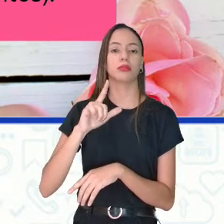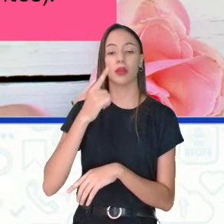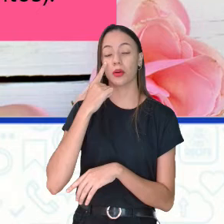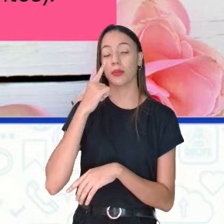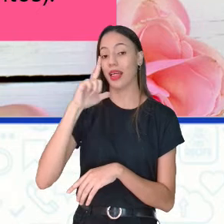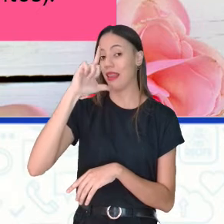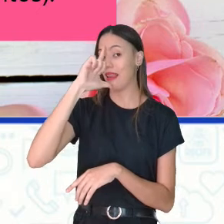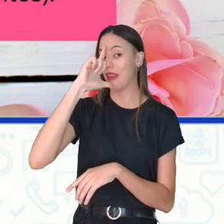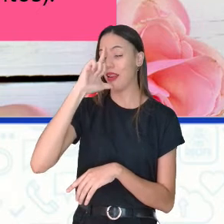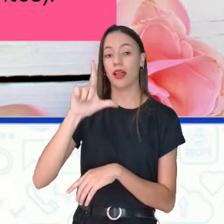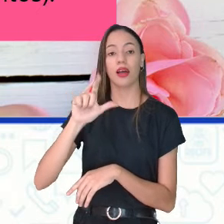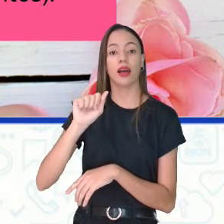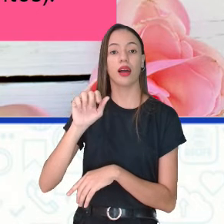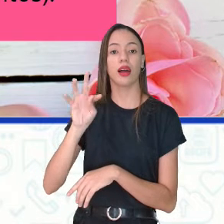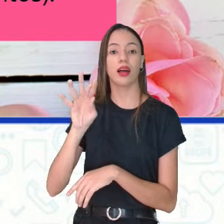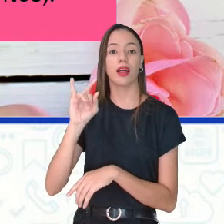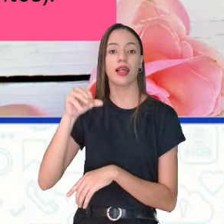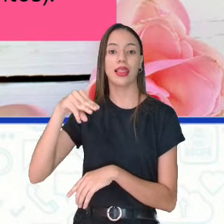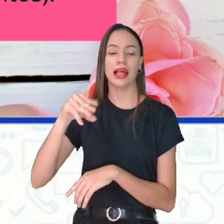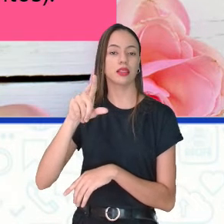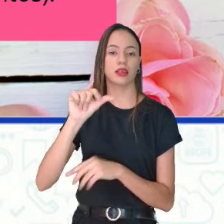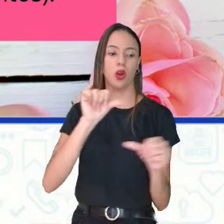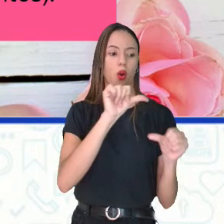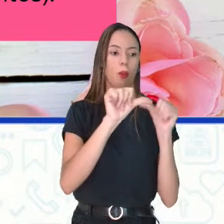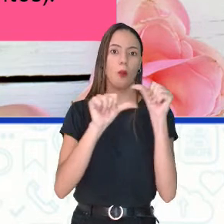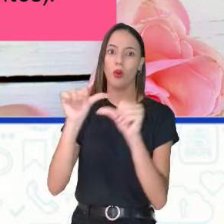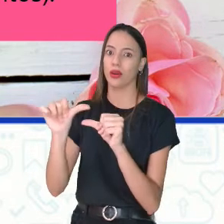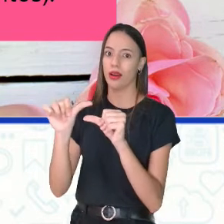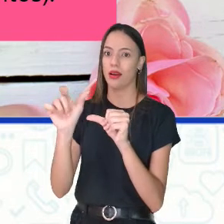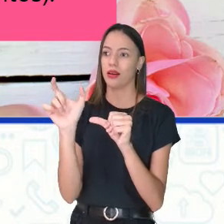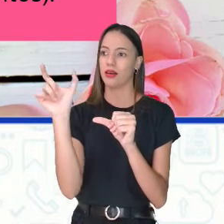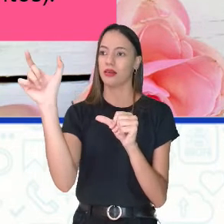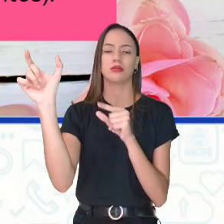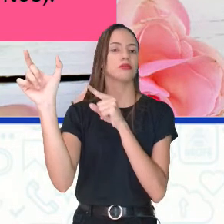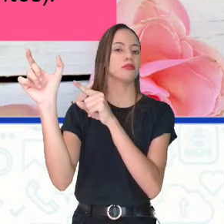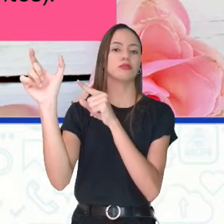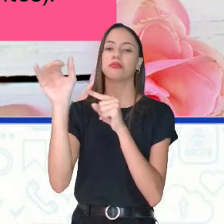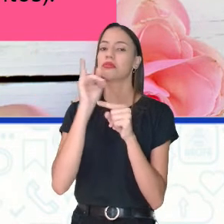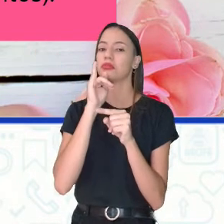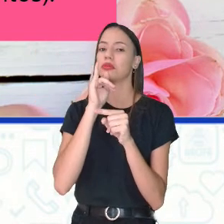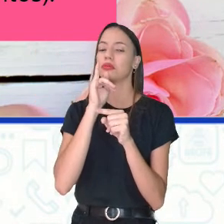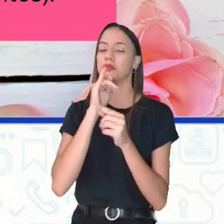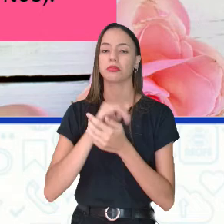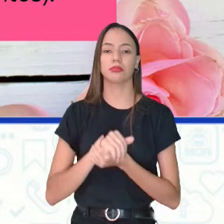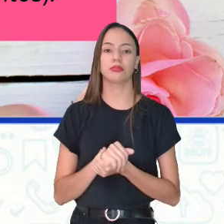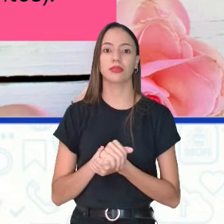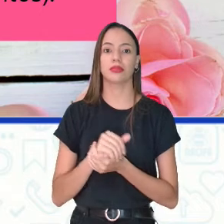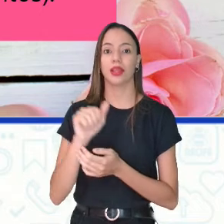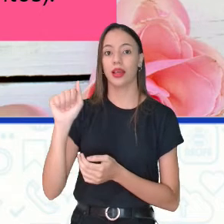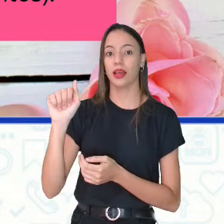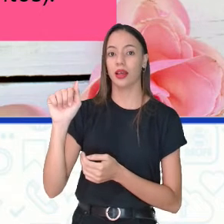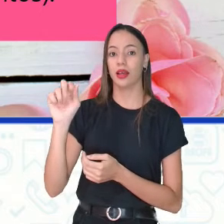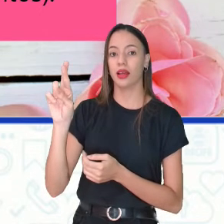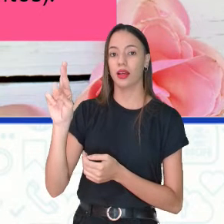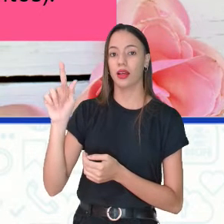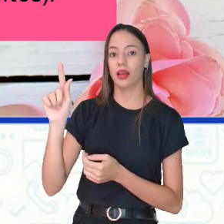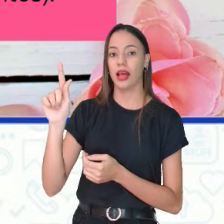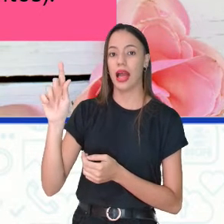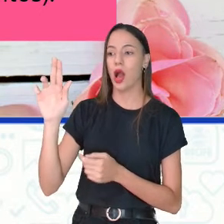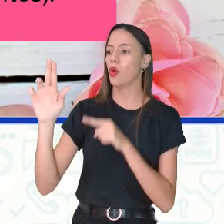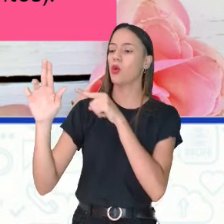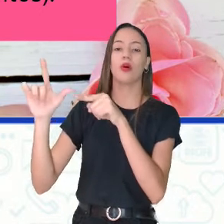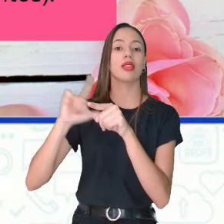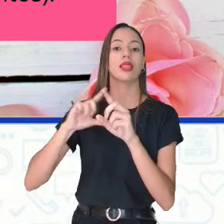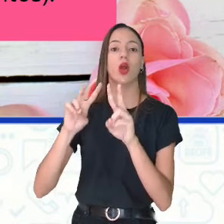ela é escrita? Ela muda um pouco, que tem um tema, não é? Argo, cujo